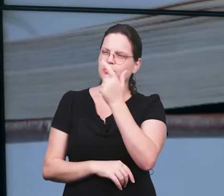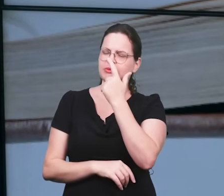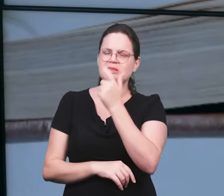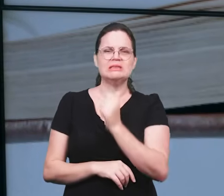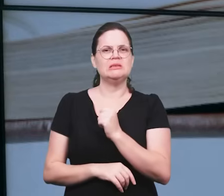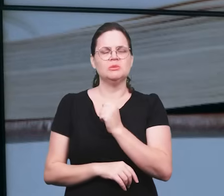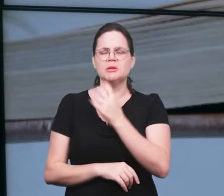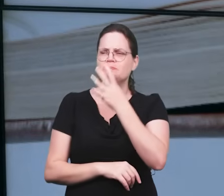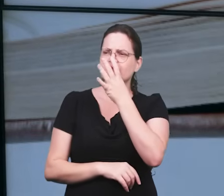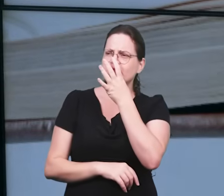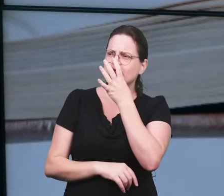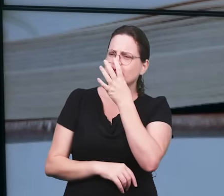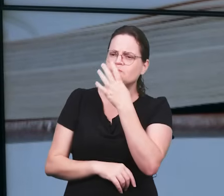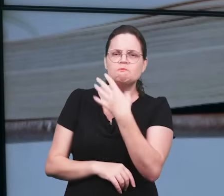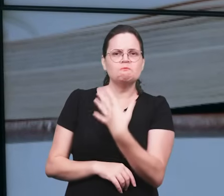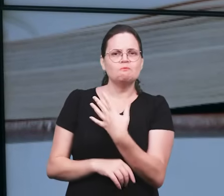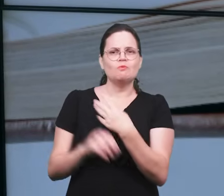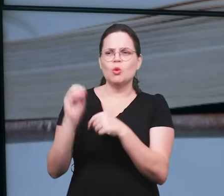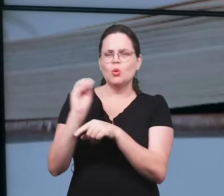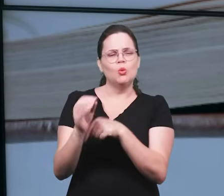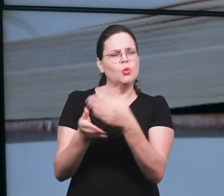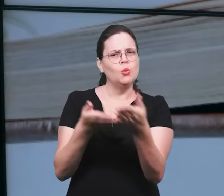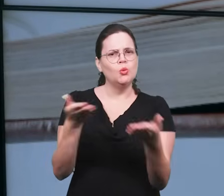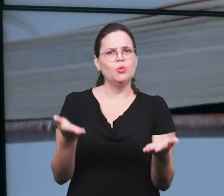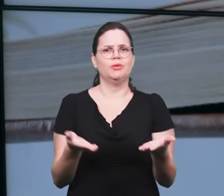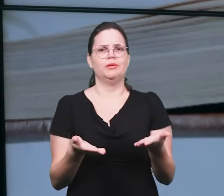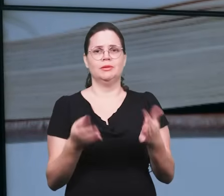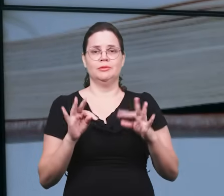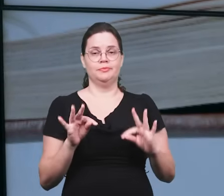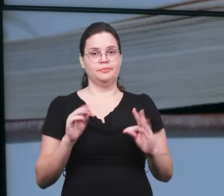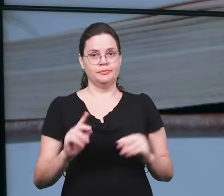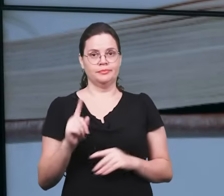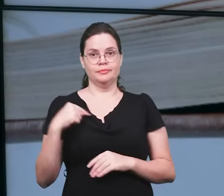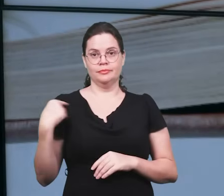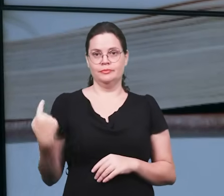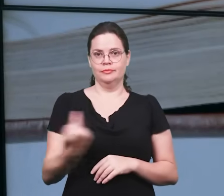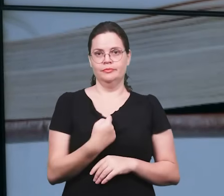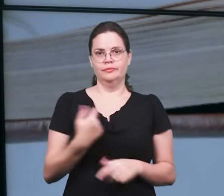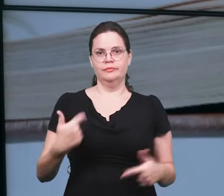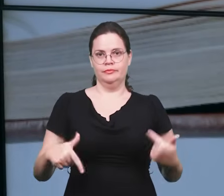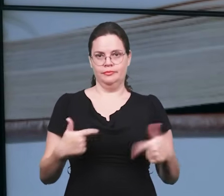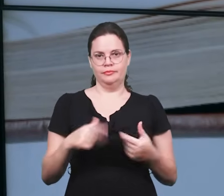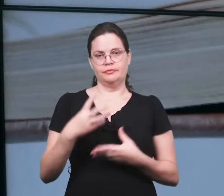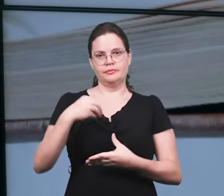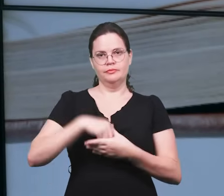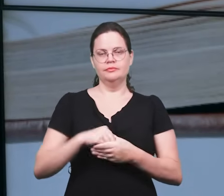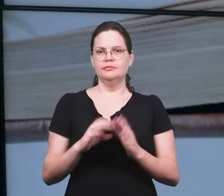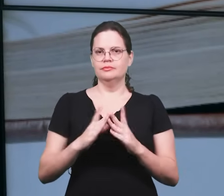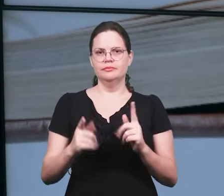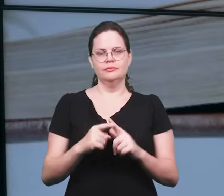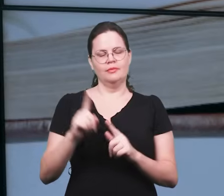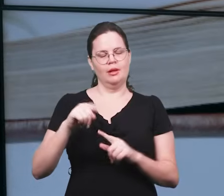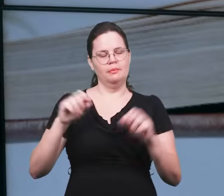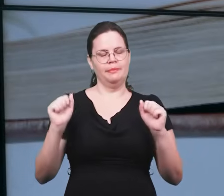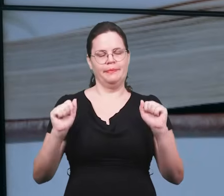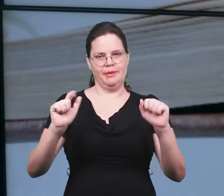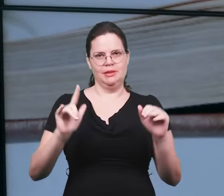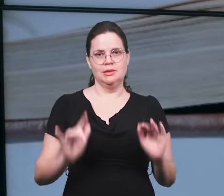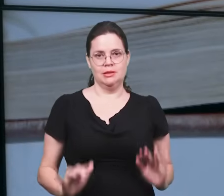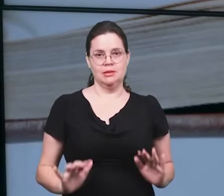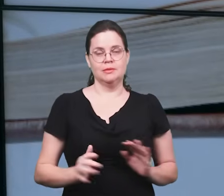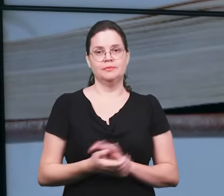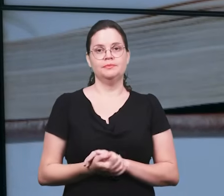bonita, né? Que são tão zelosos com isso. Então, o nosso trabalho na casa do Senhor é uma bênção. E o Senhor